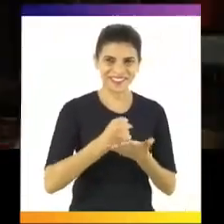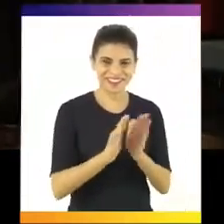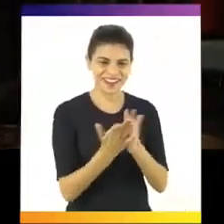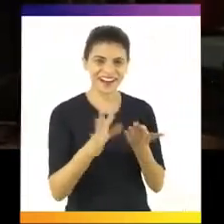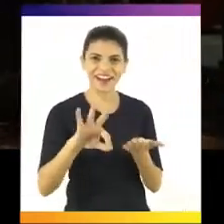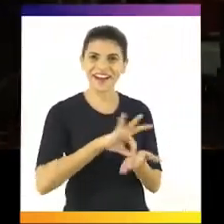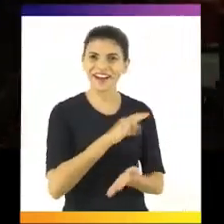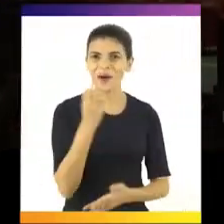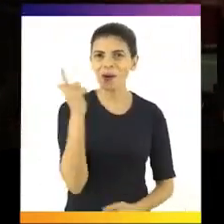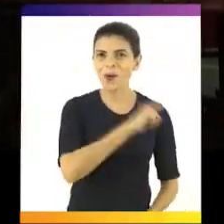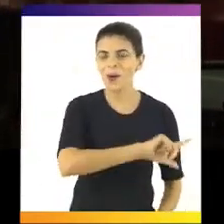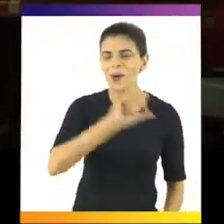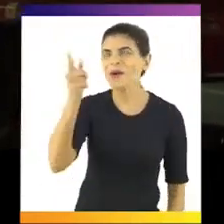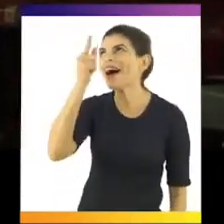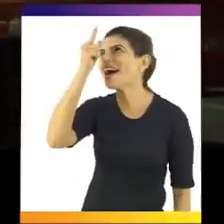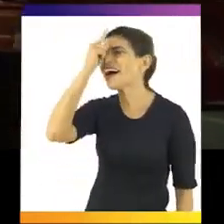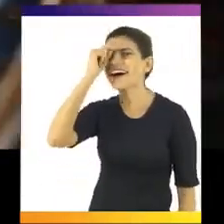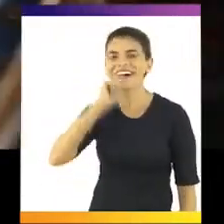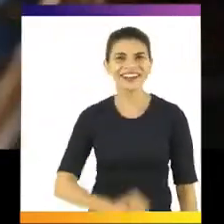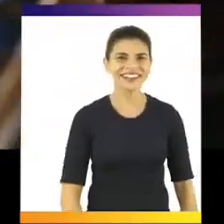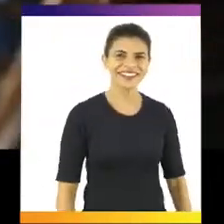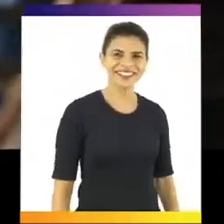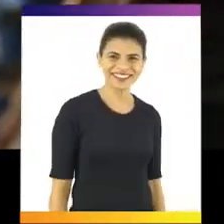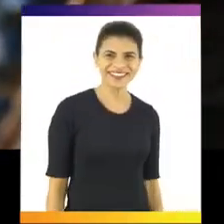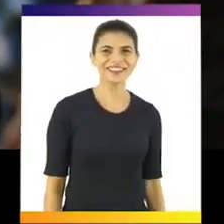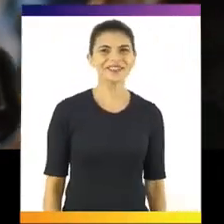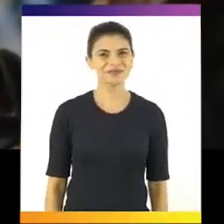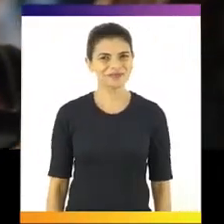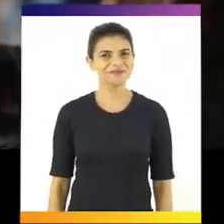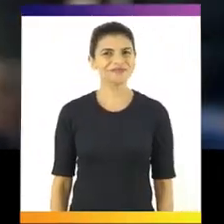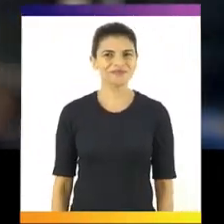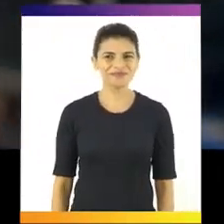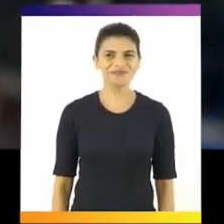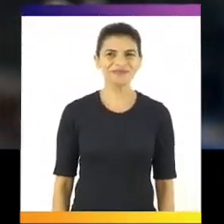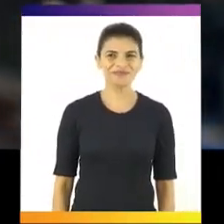no estado com carteira assinada.